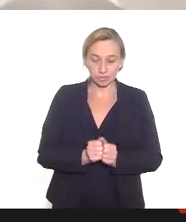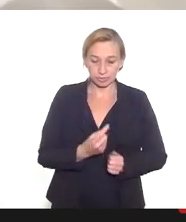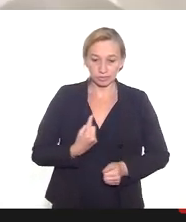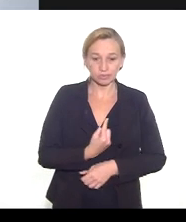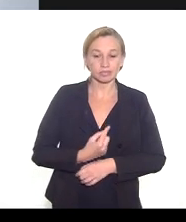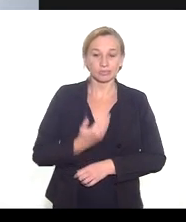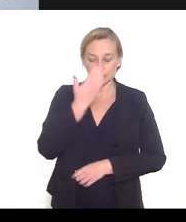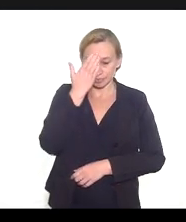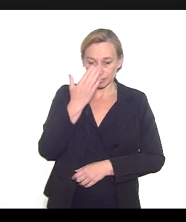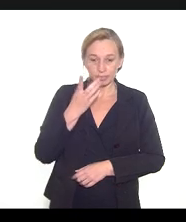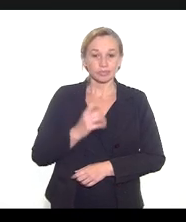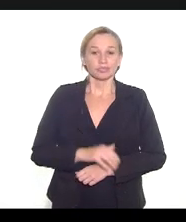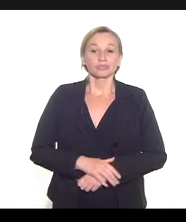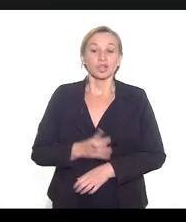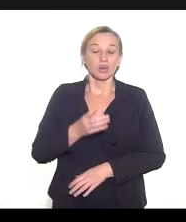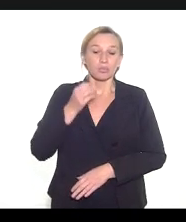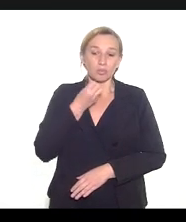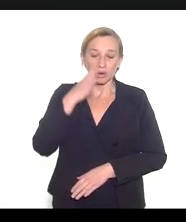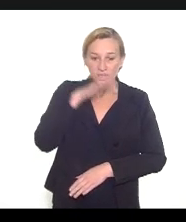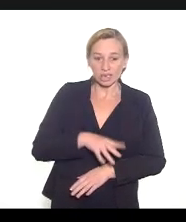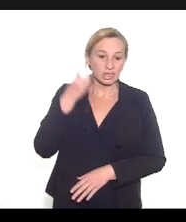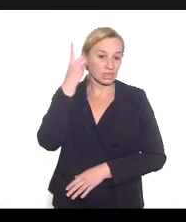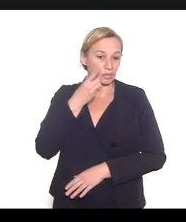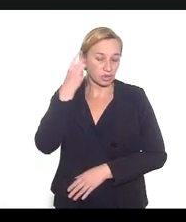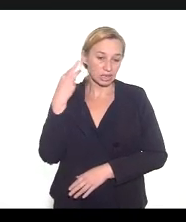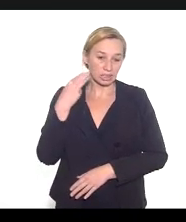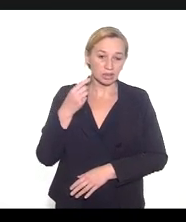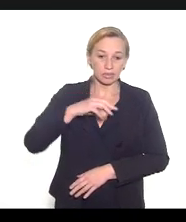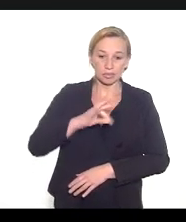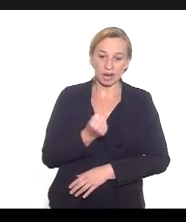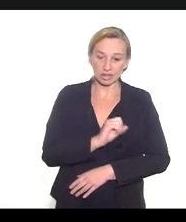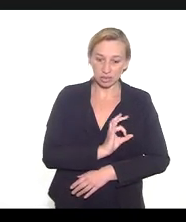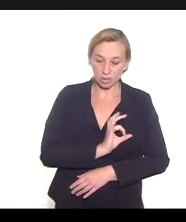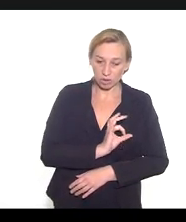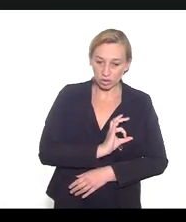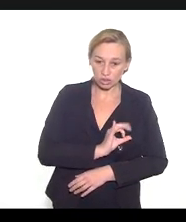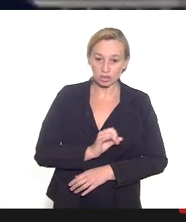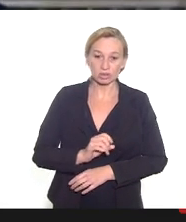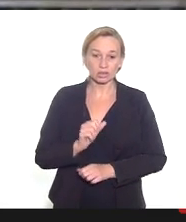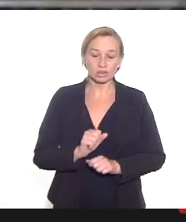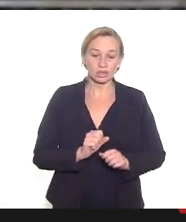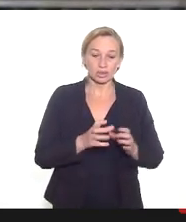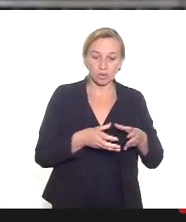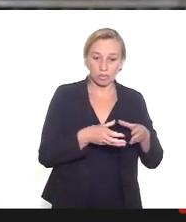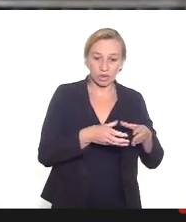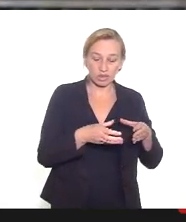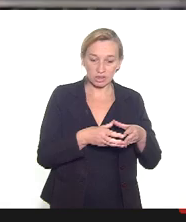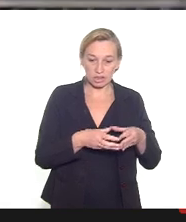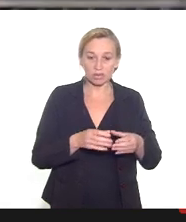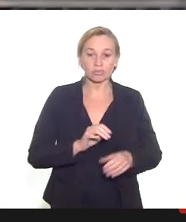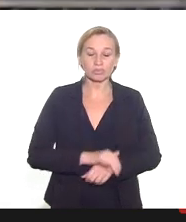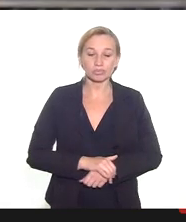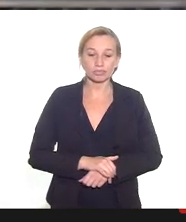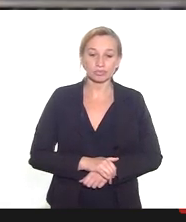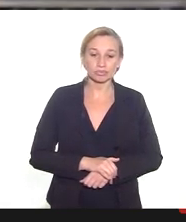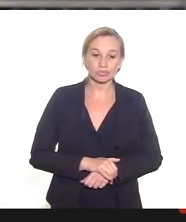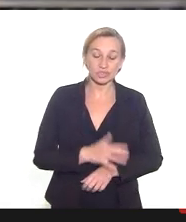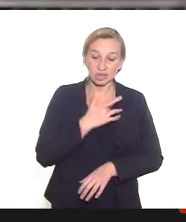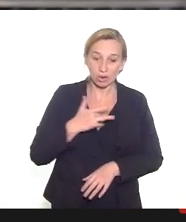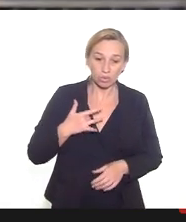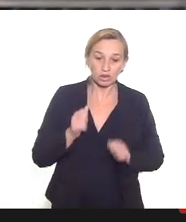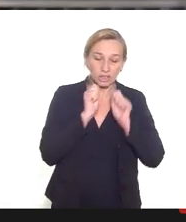Francisco Boa tarde deputada Martha Rocha presidente da Comissão de saúde da alerj da qual nós temos uma